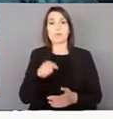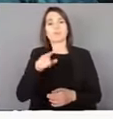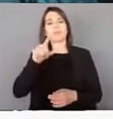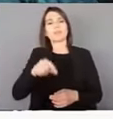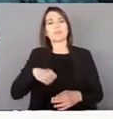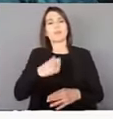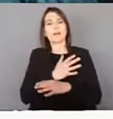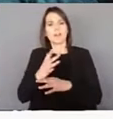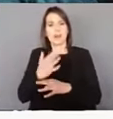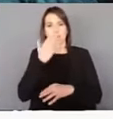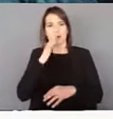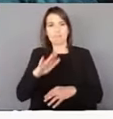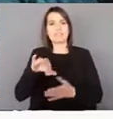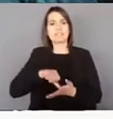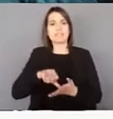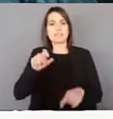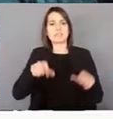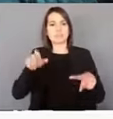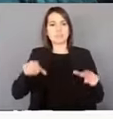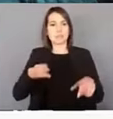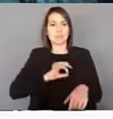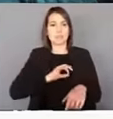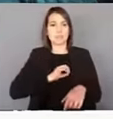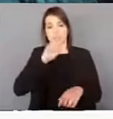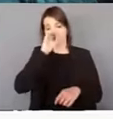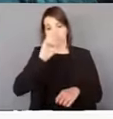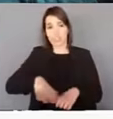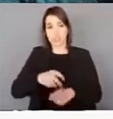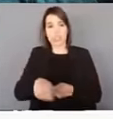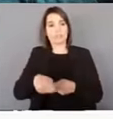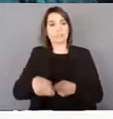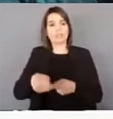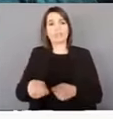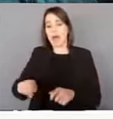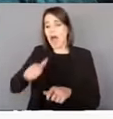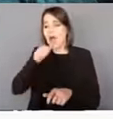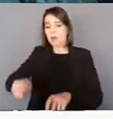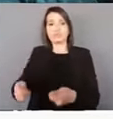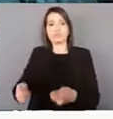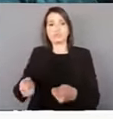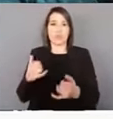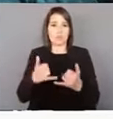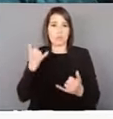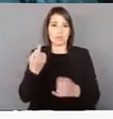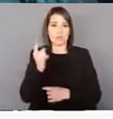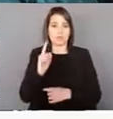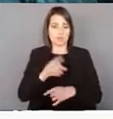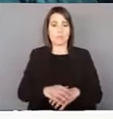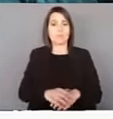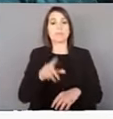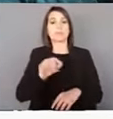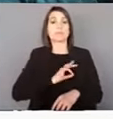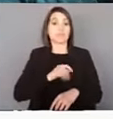centro cívico, que são os senhores jardineiros que vão lá ligar, de automático não tem nada. E estamos a falar, como o Sr. Presidente disse, há 20